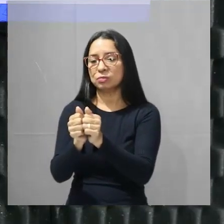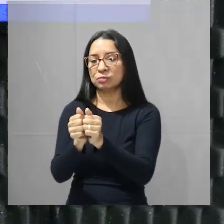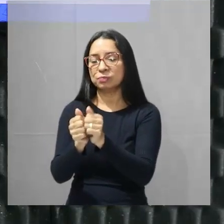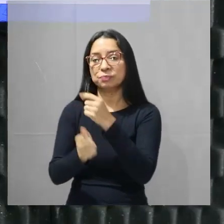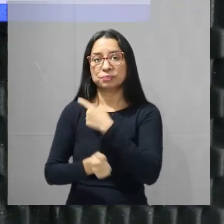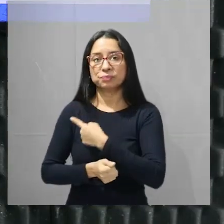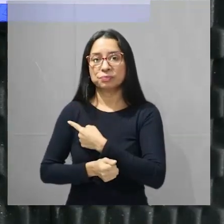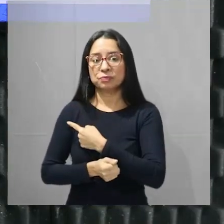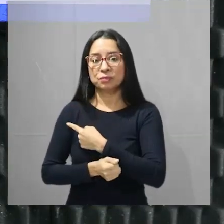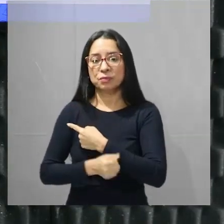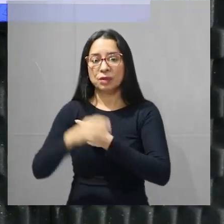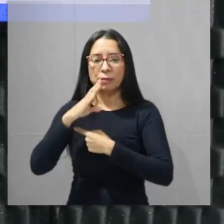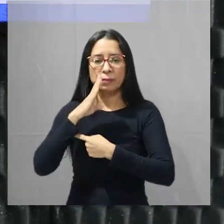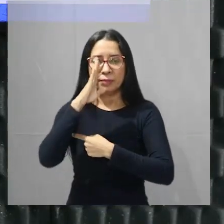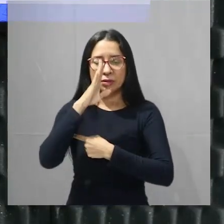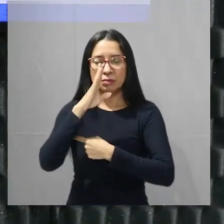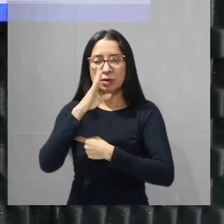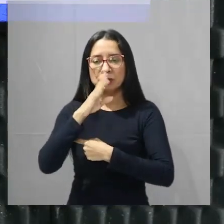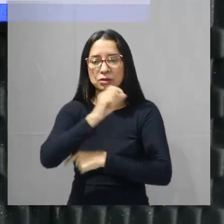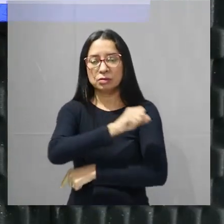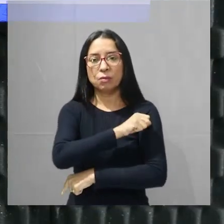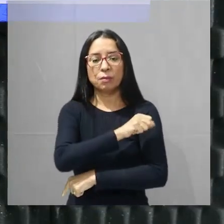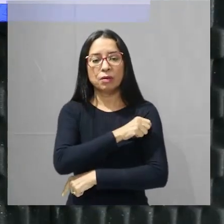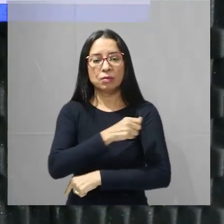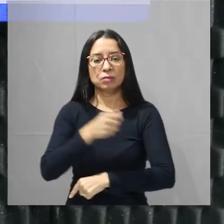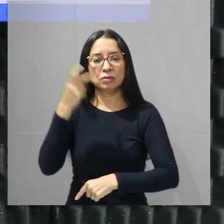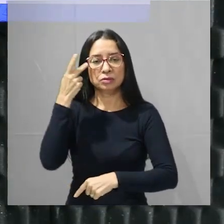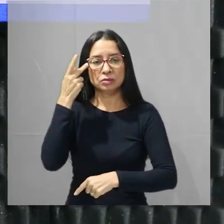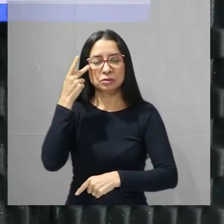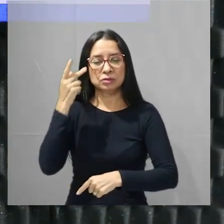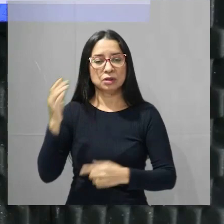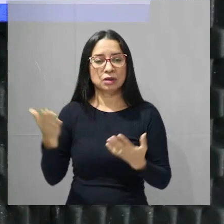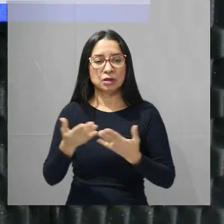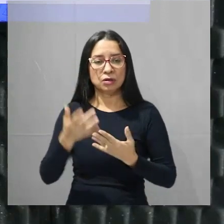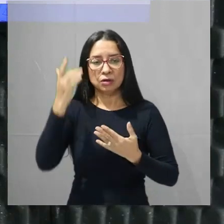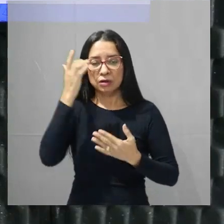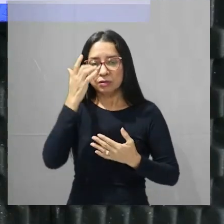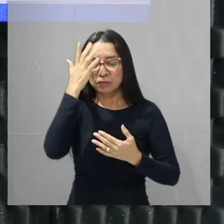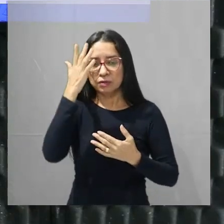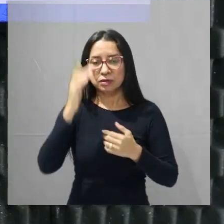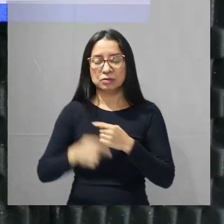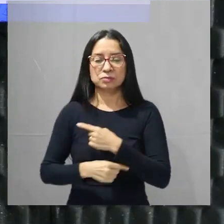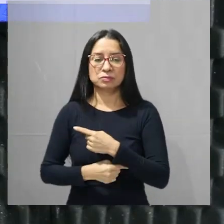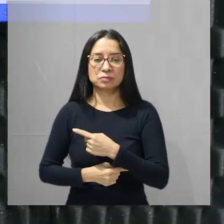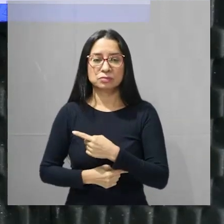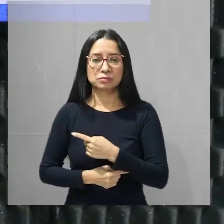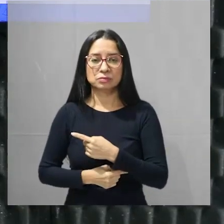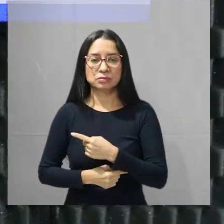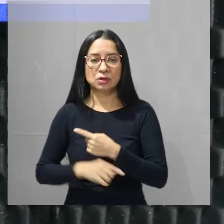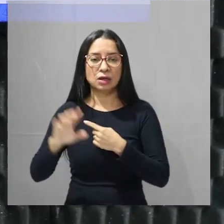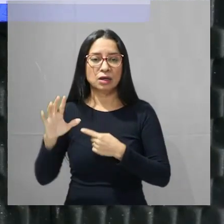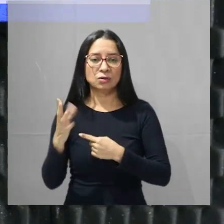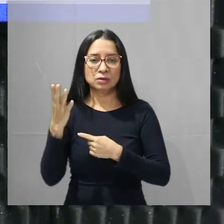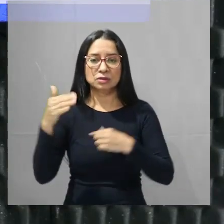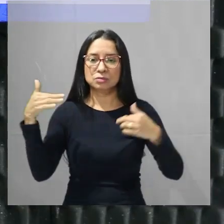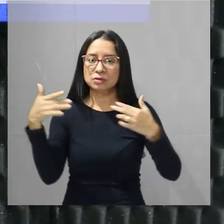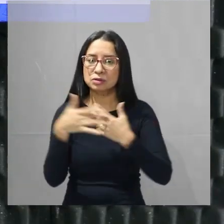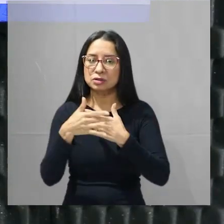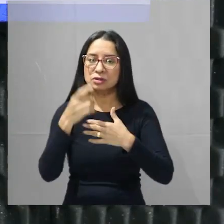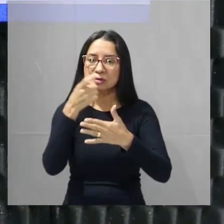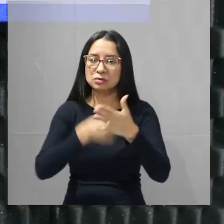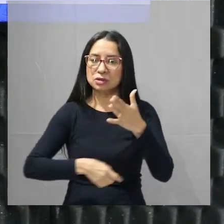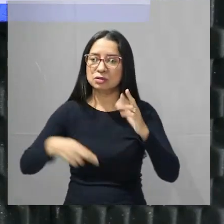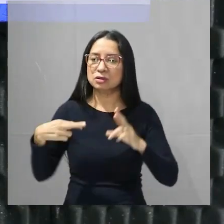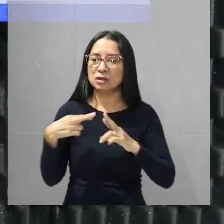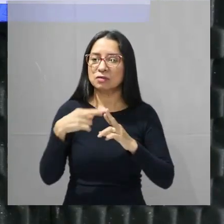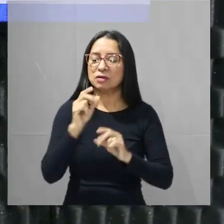cidades principais? São Paulo e Rio de Janeiro. Agora fica fácil, né, galera? Ele te pergunta, o fenômeno e as cidades a que o texto se refere são,